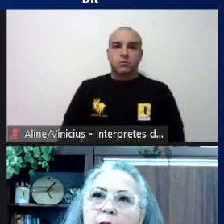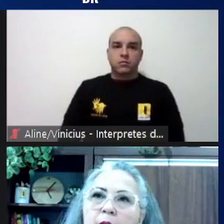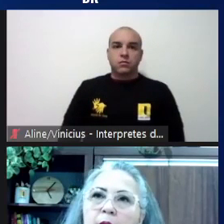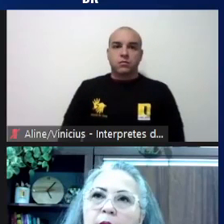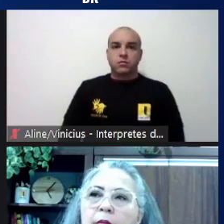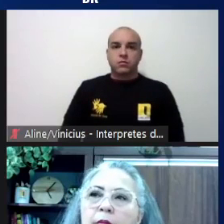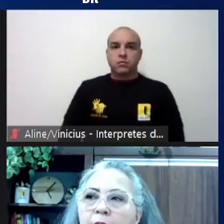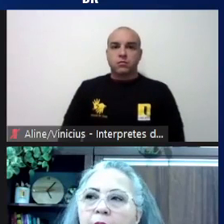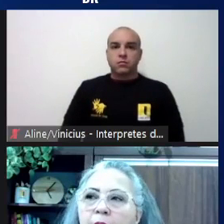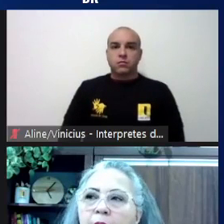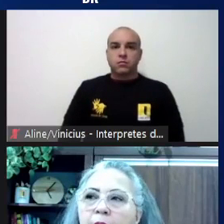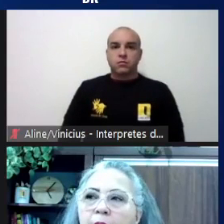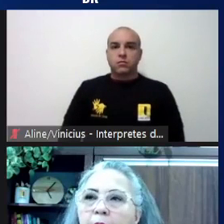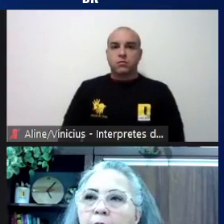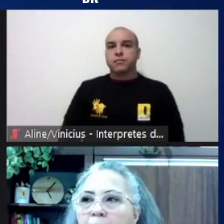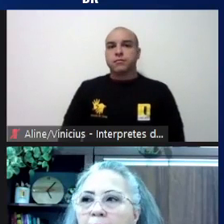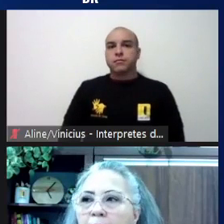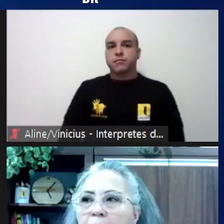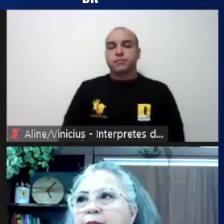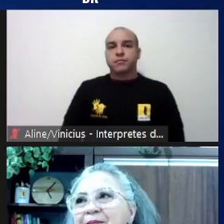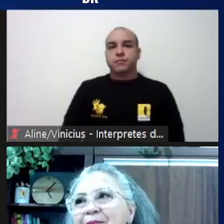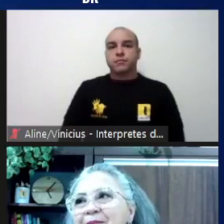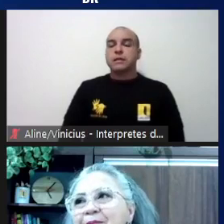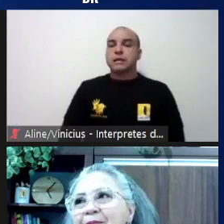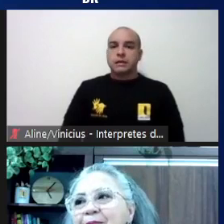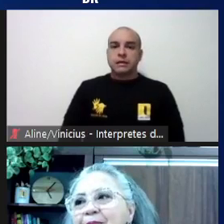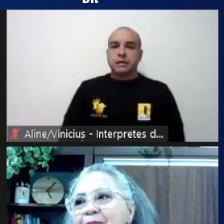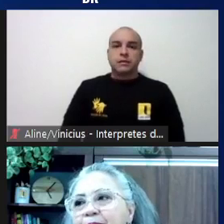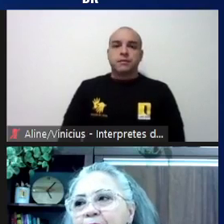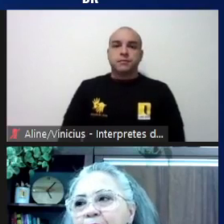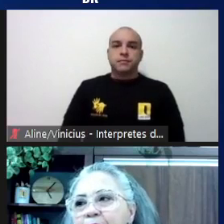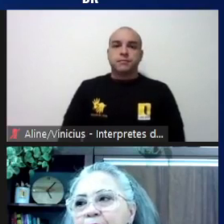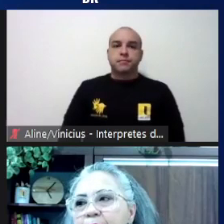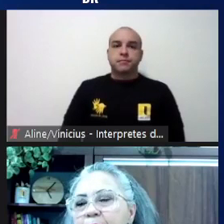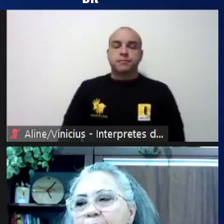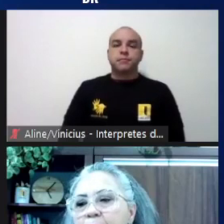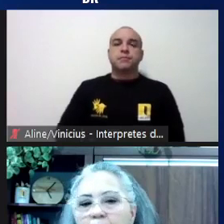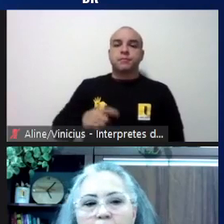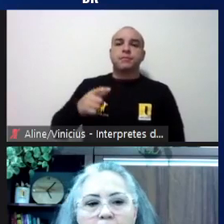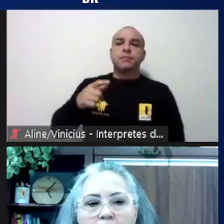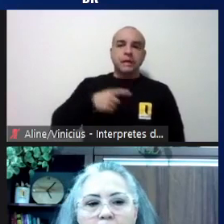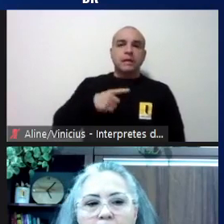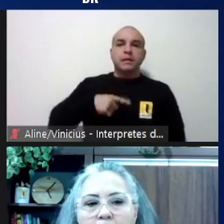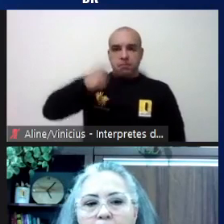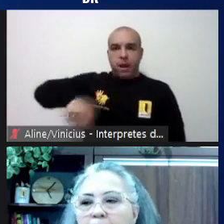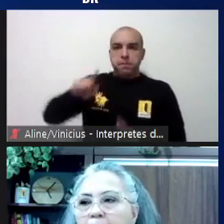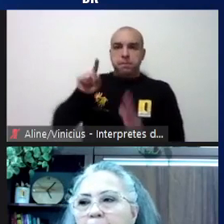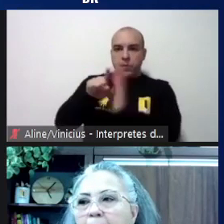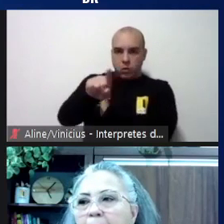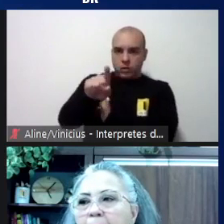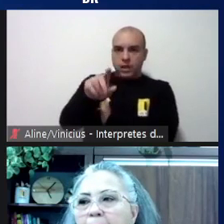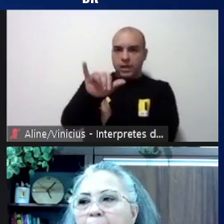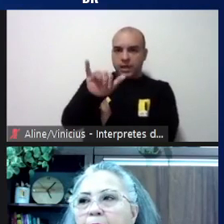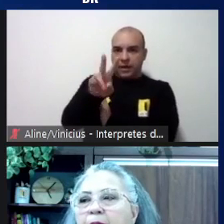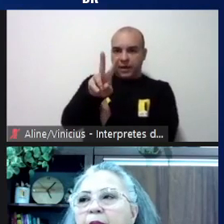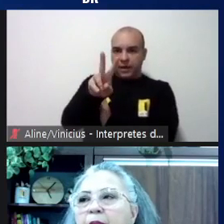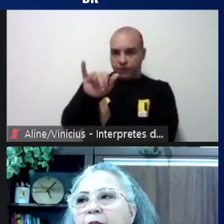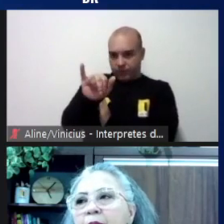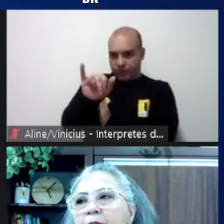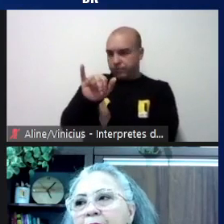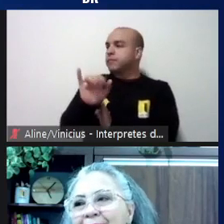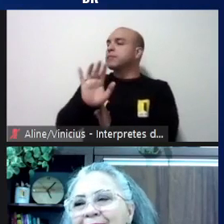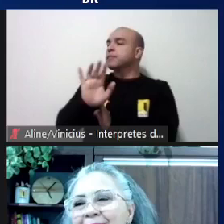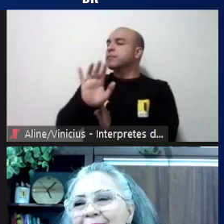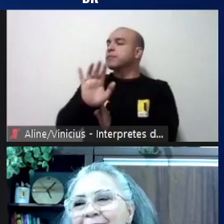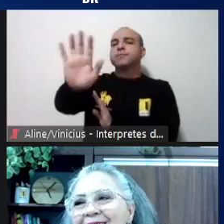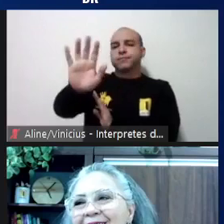Obrigada, Ive. Temos mais um agradecimento da Bárbara Hernandes. Muito obrigada, Ive, por compartilhar conosco seus conhecimentos